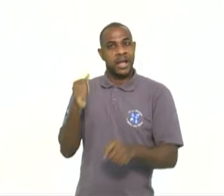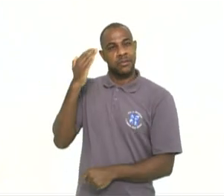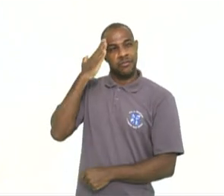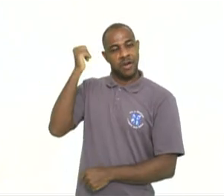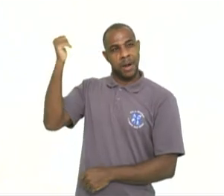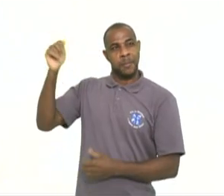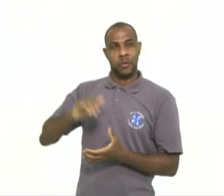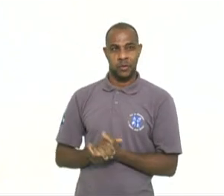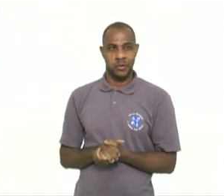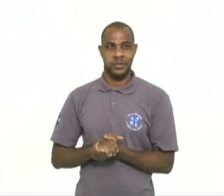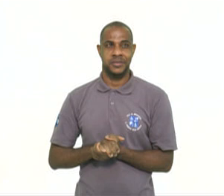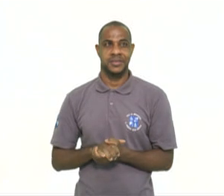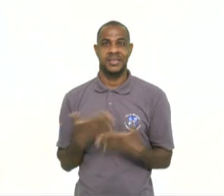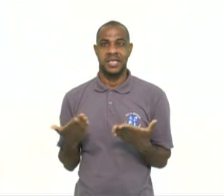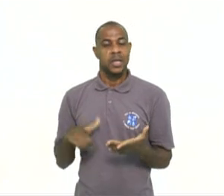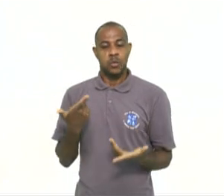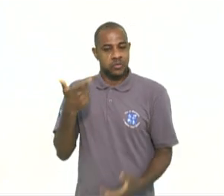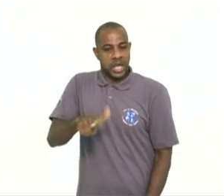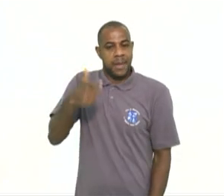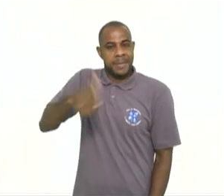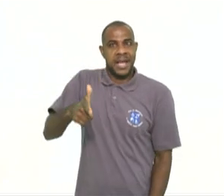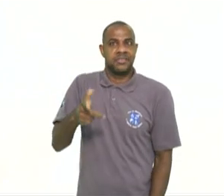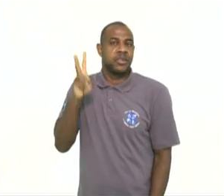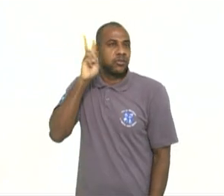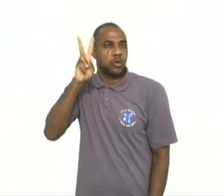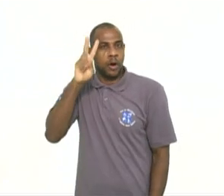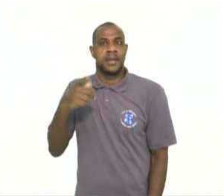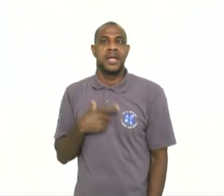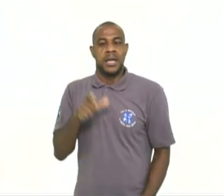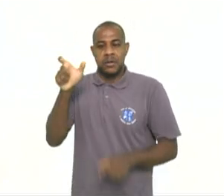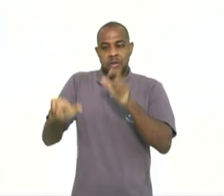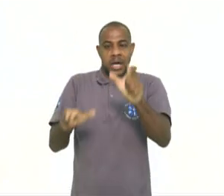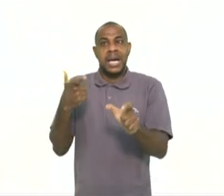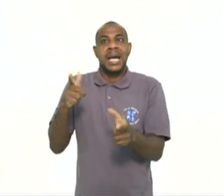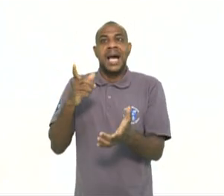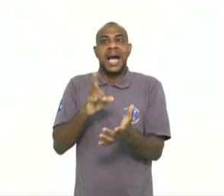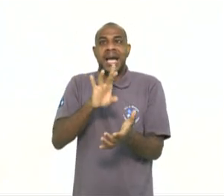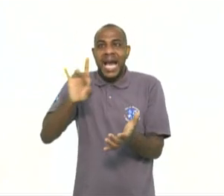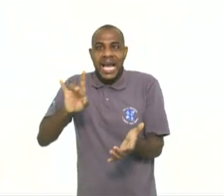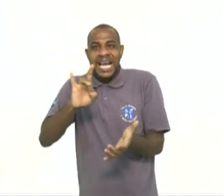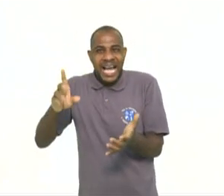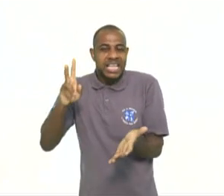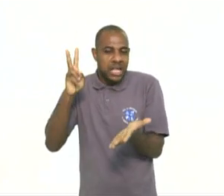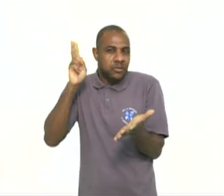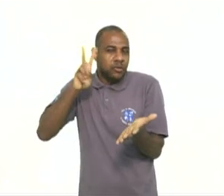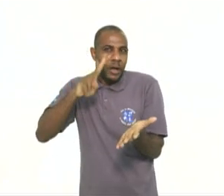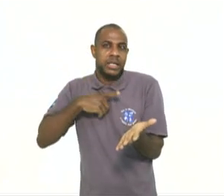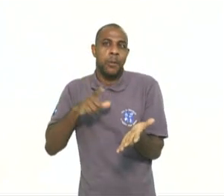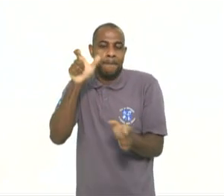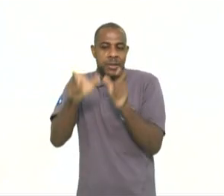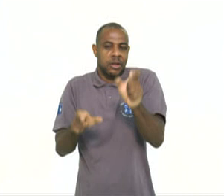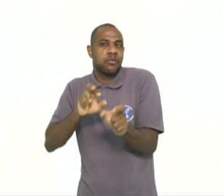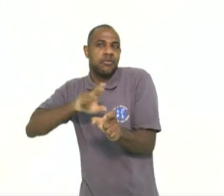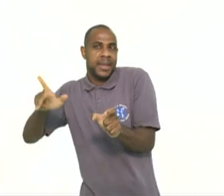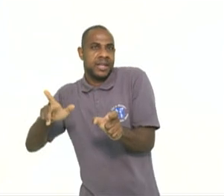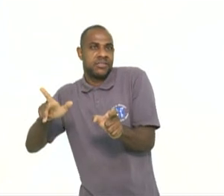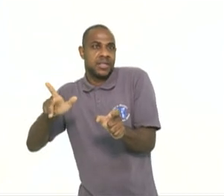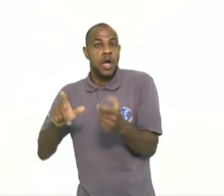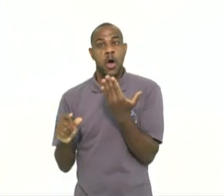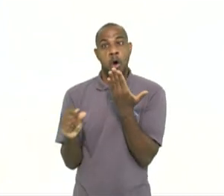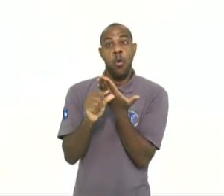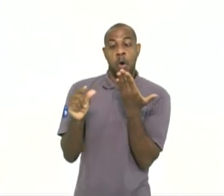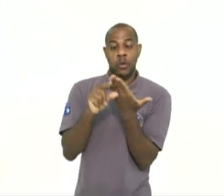normalmente não é assim os personagens não se repetem Cada história tem um personagem diferente e acaba aqui no geral né o